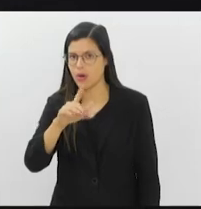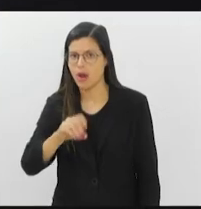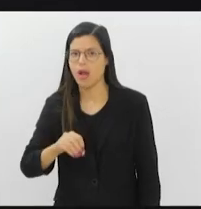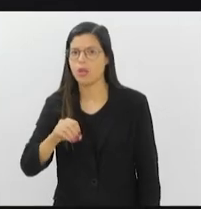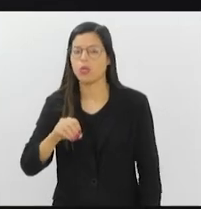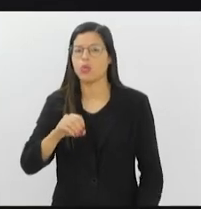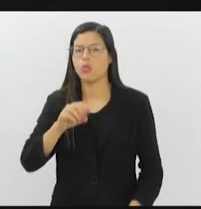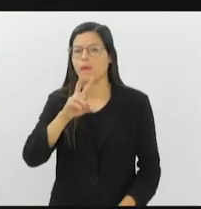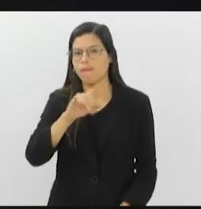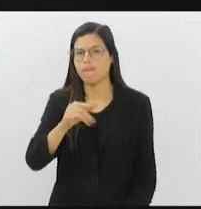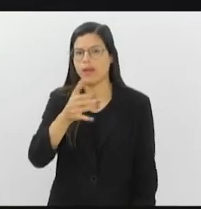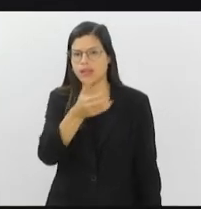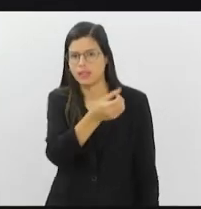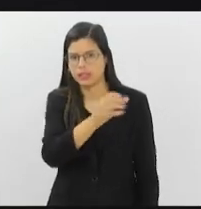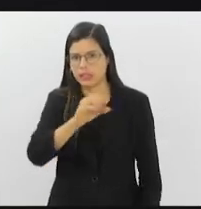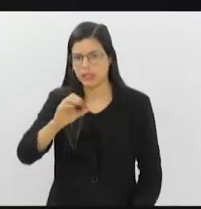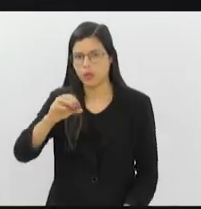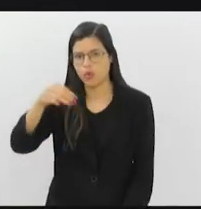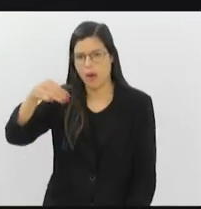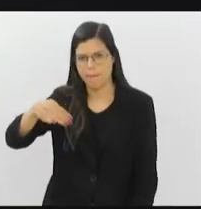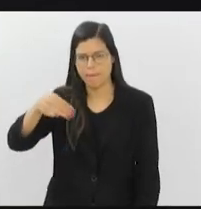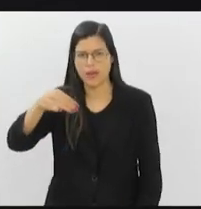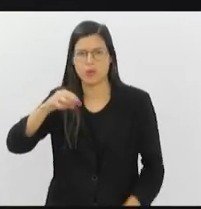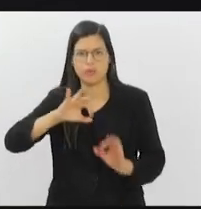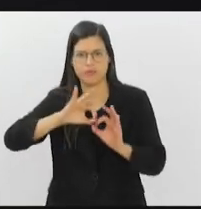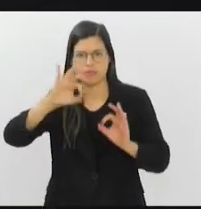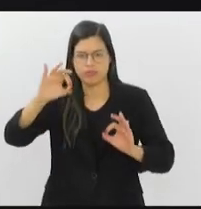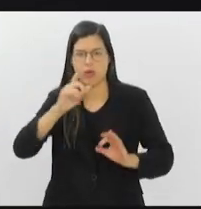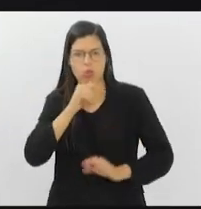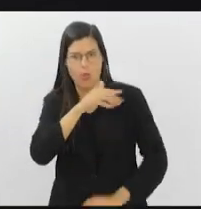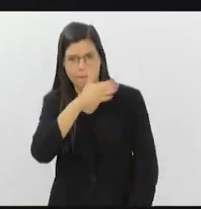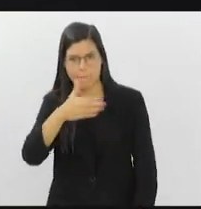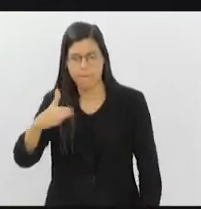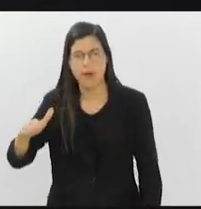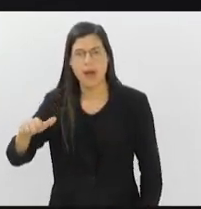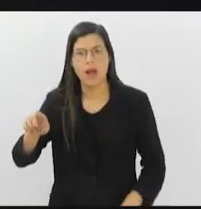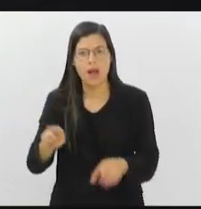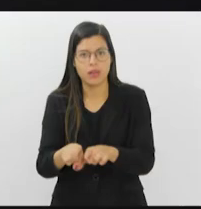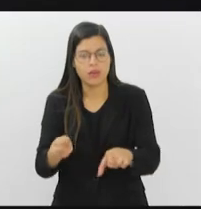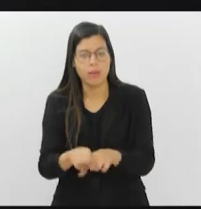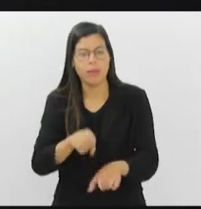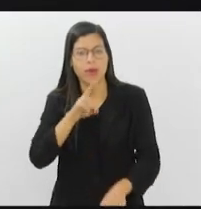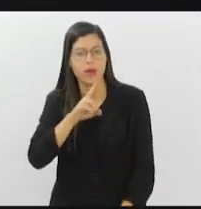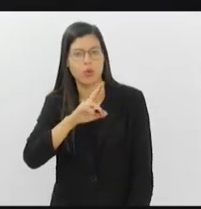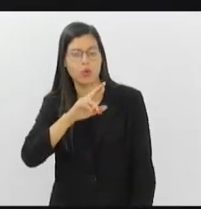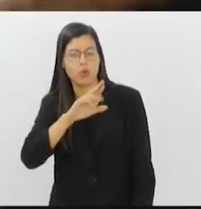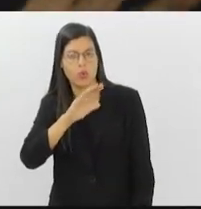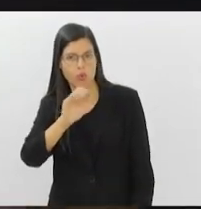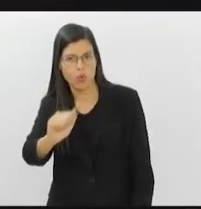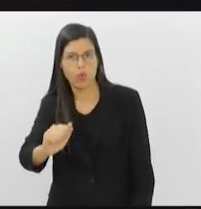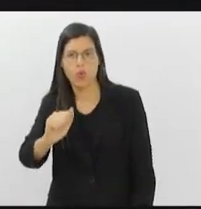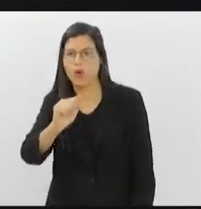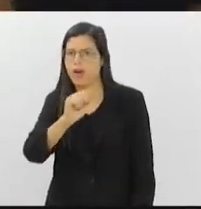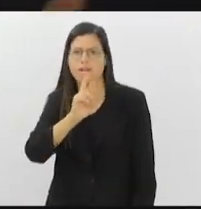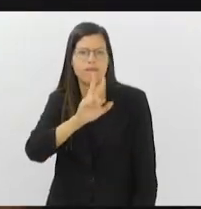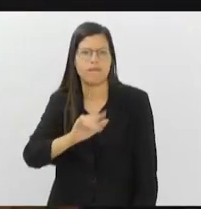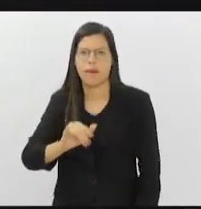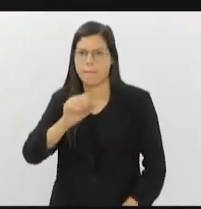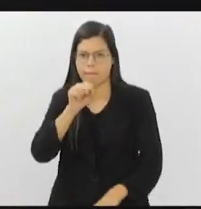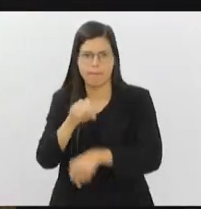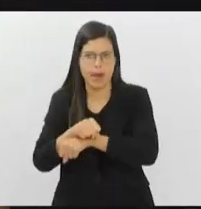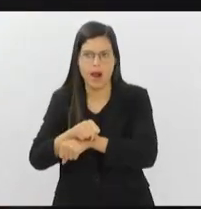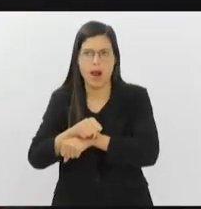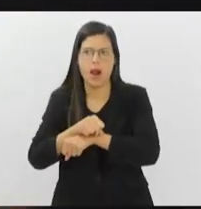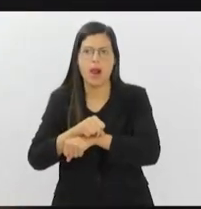mar Urca Praia Vermelha Os helicópteros não vão mais subindo e descendo reverberando o barulho na